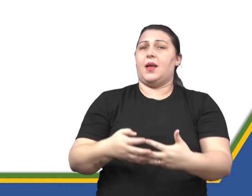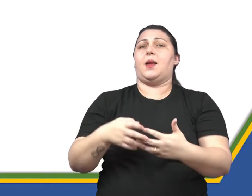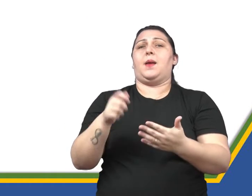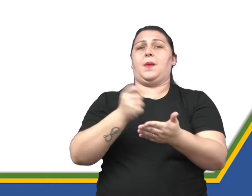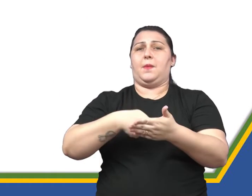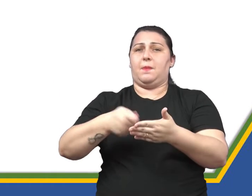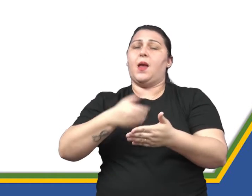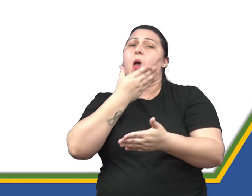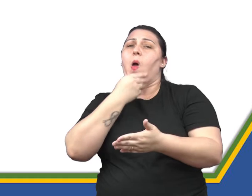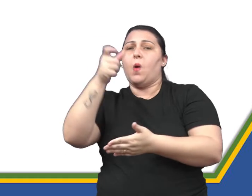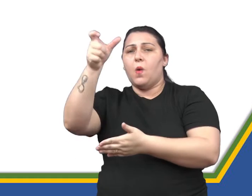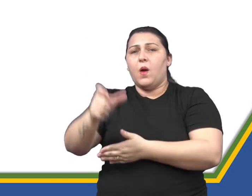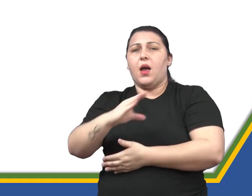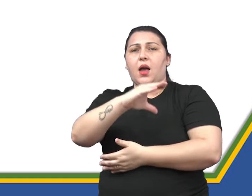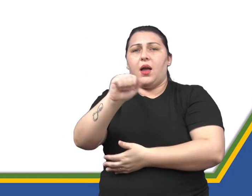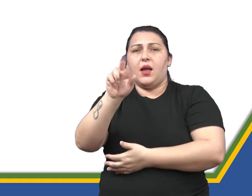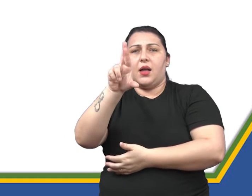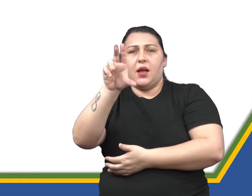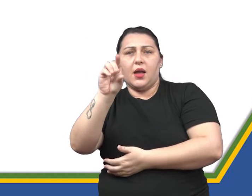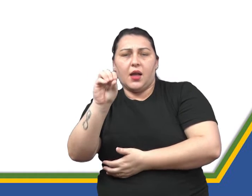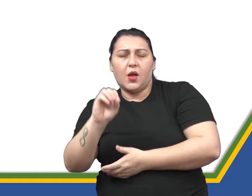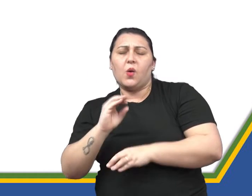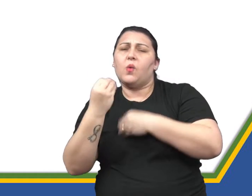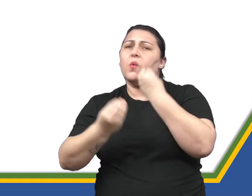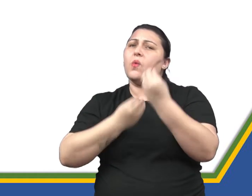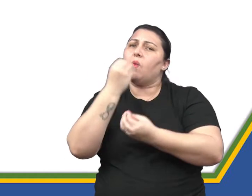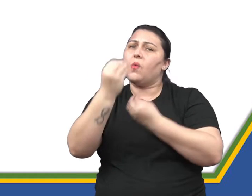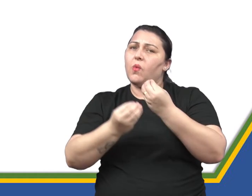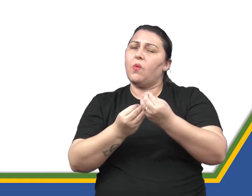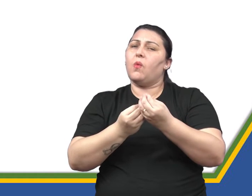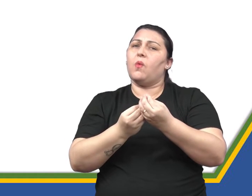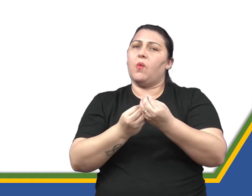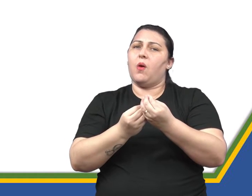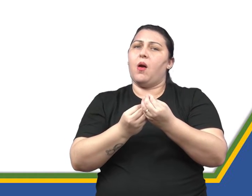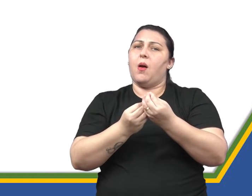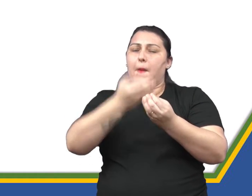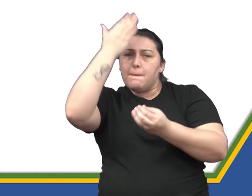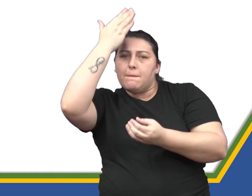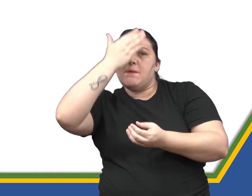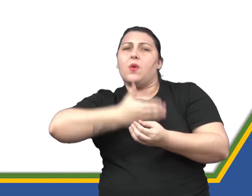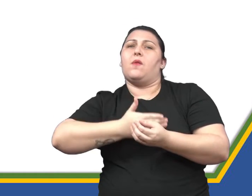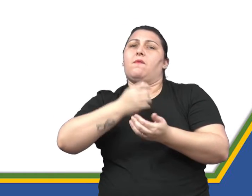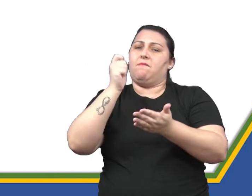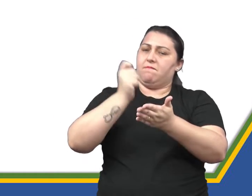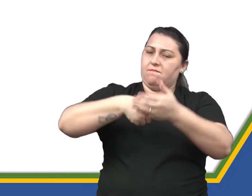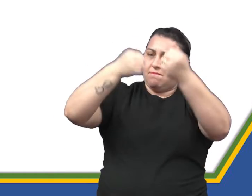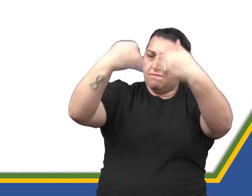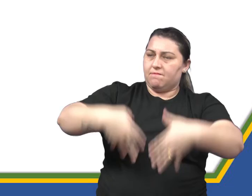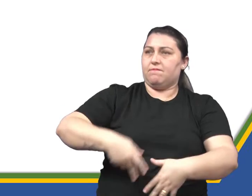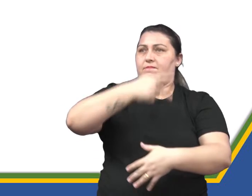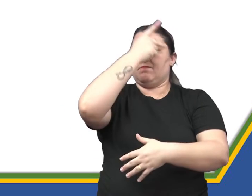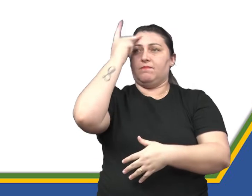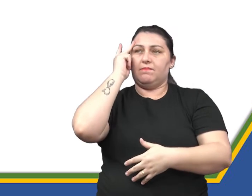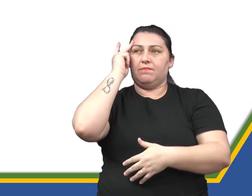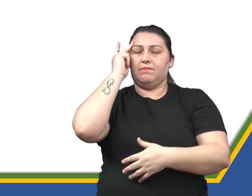Carlos Drummond de Andrade? E como podemos confirmar que este texto é um relato pessoal?